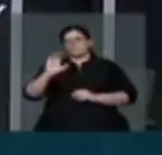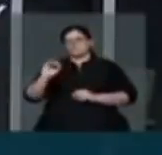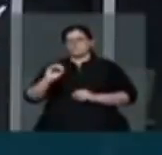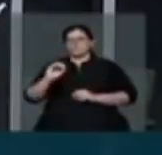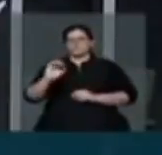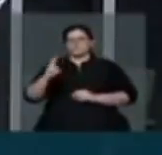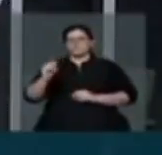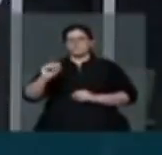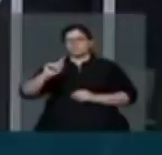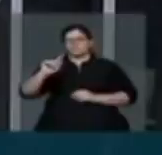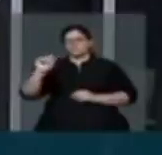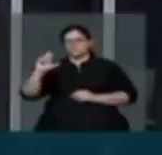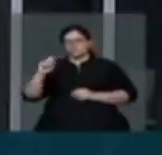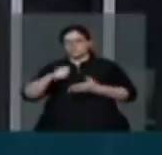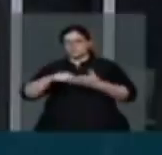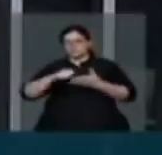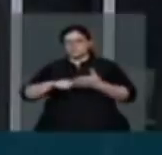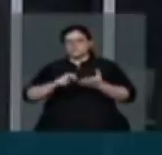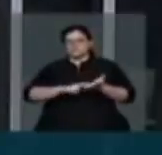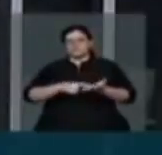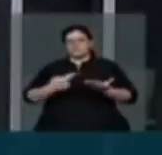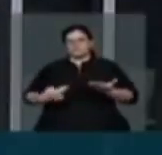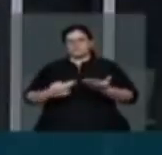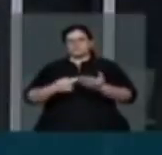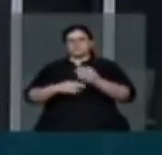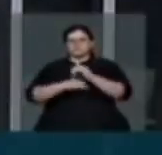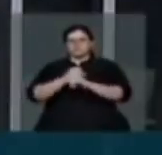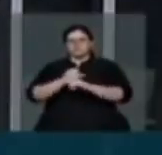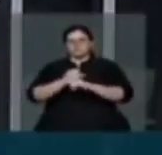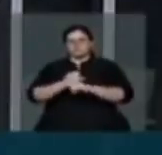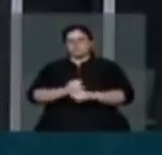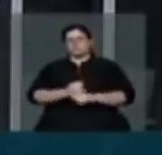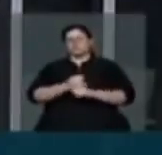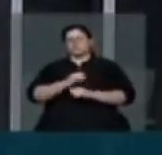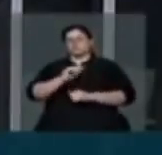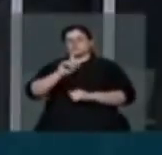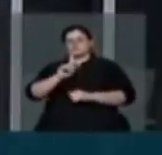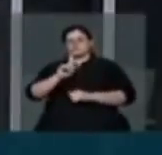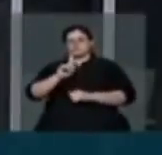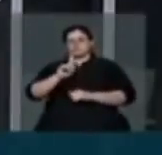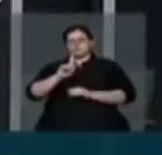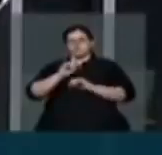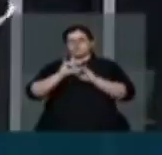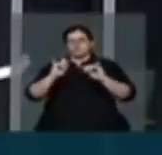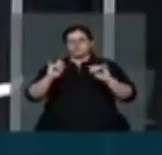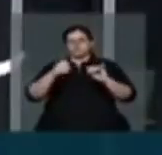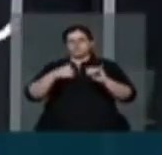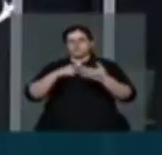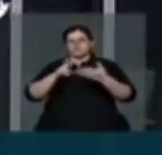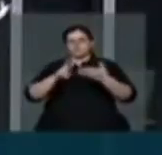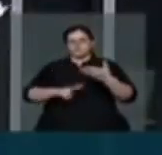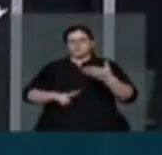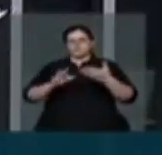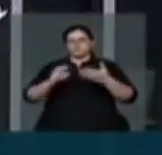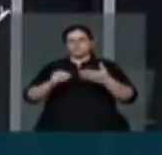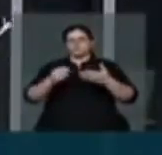2013 na revista online G Notícias, o qual passo a ler na íntegra e já fazendo minhas críticas e